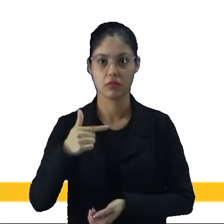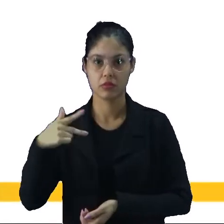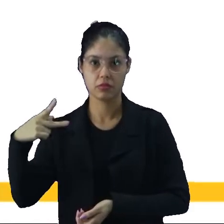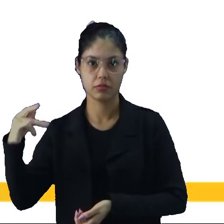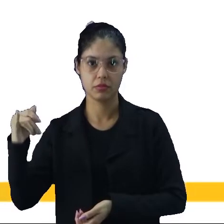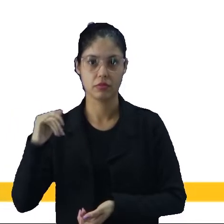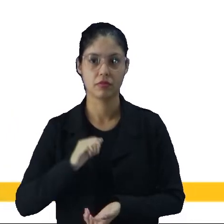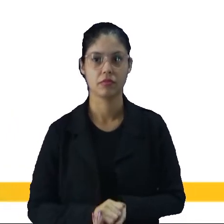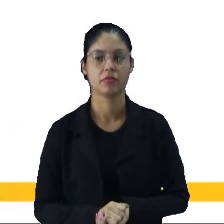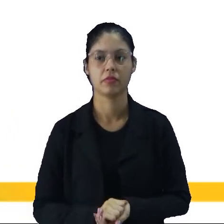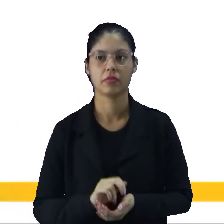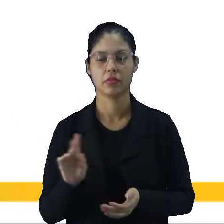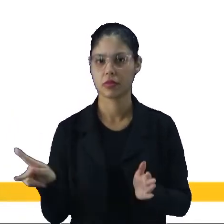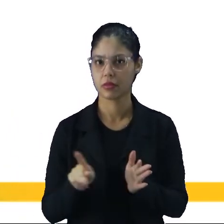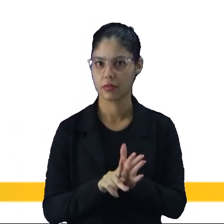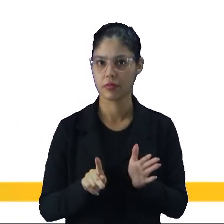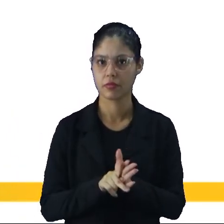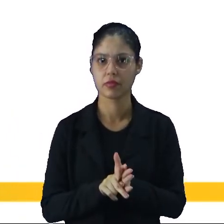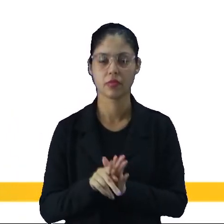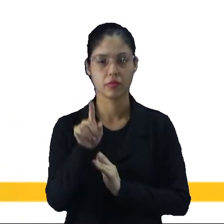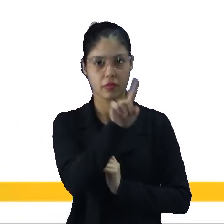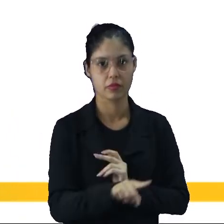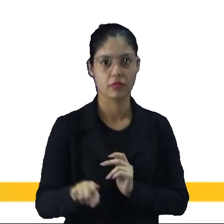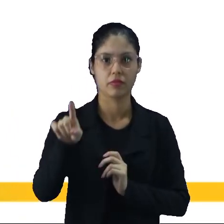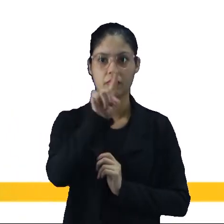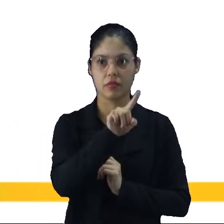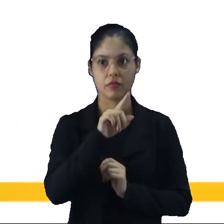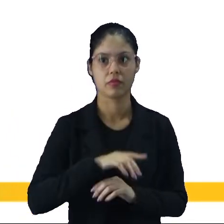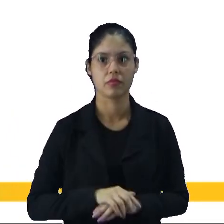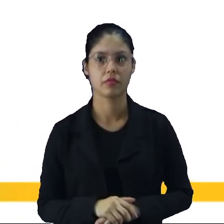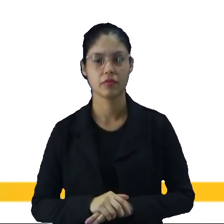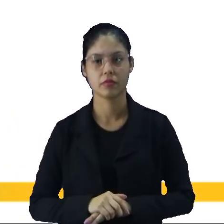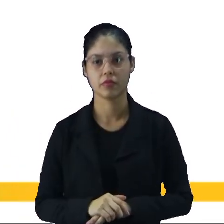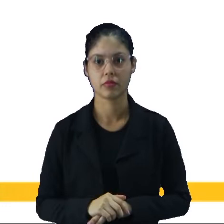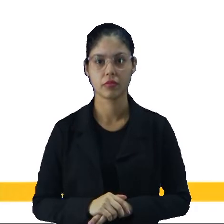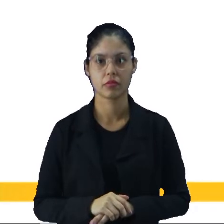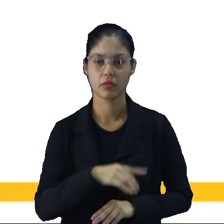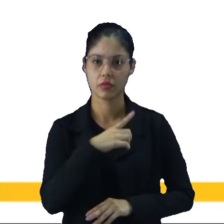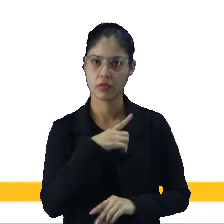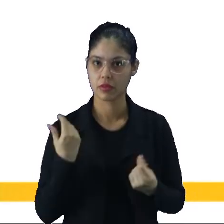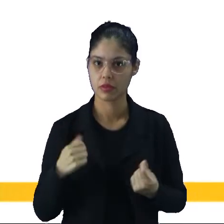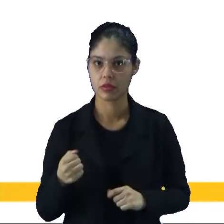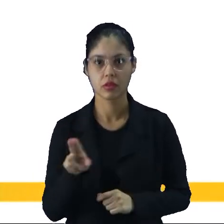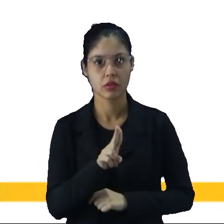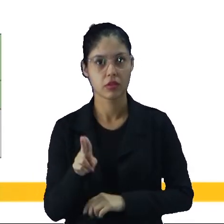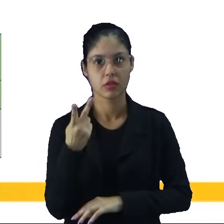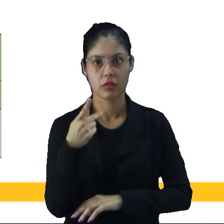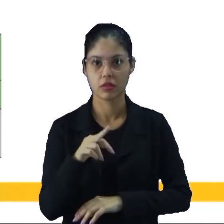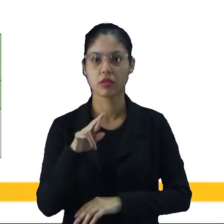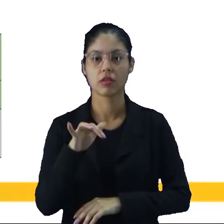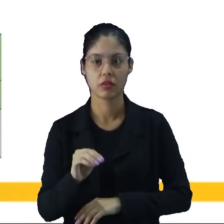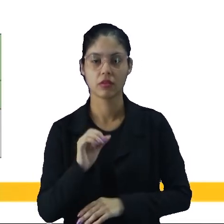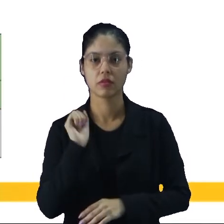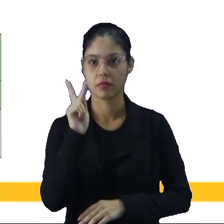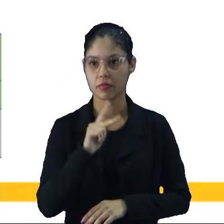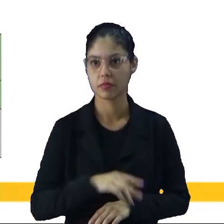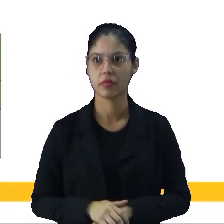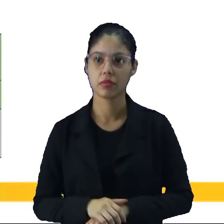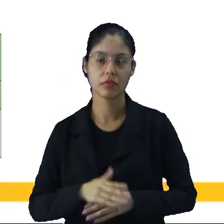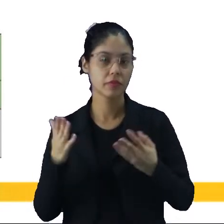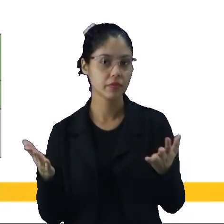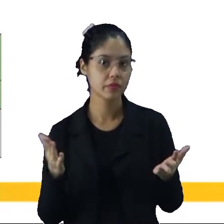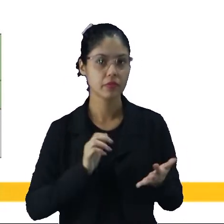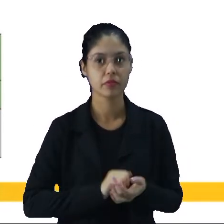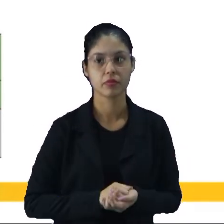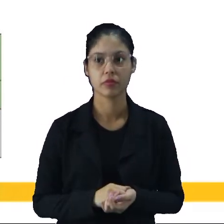2π. Que é justamente uma volta aqui, ó. Então a gente chama isso aqui de período, tá?